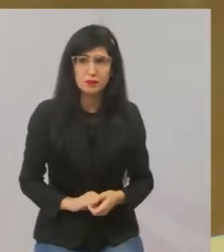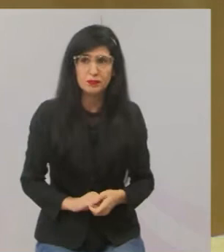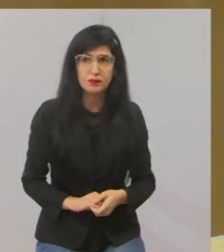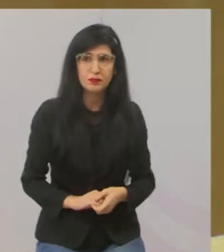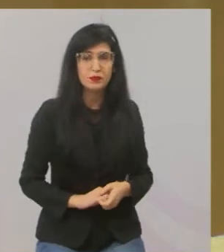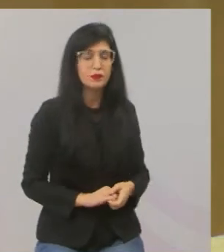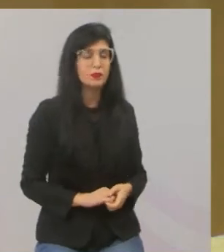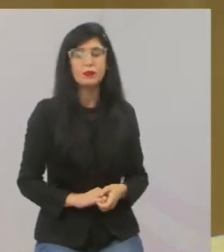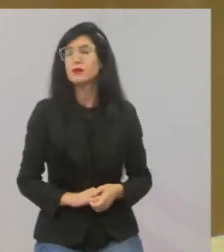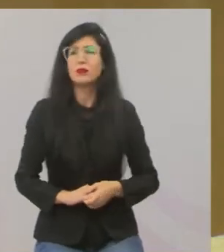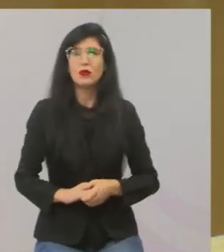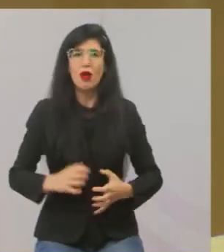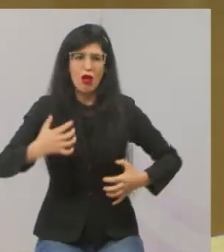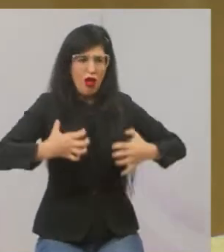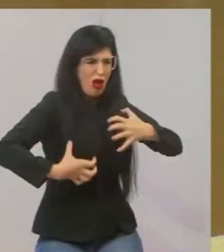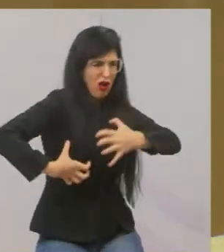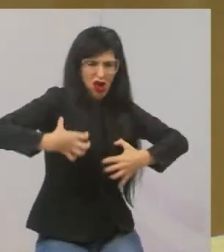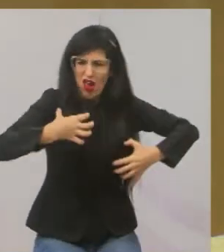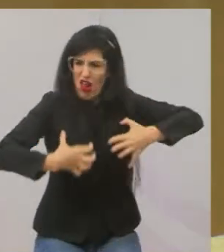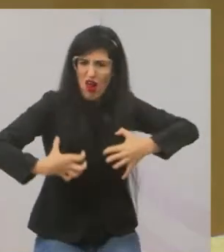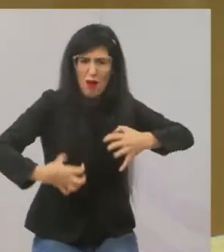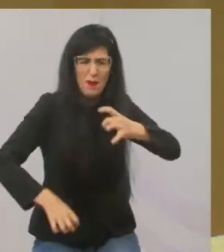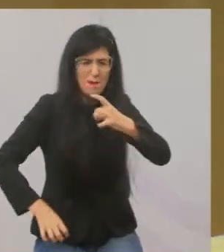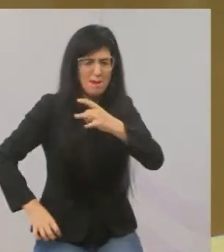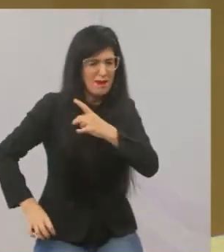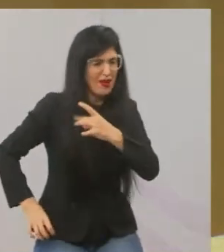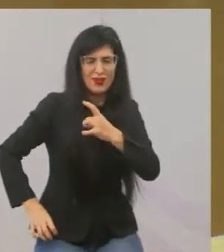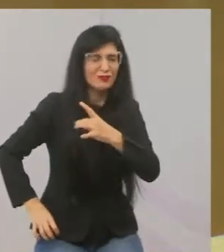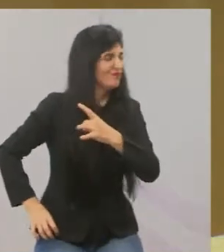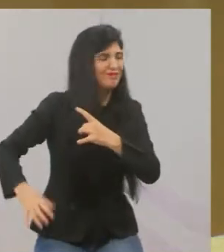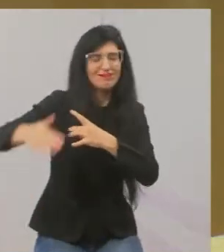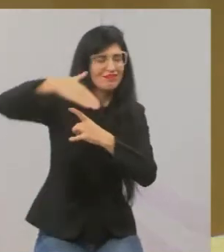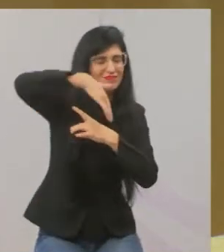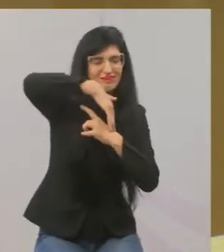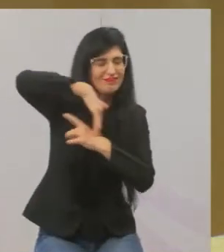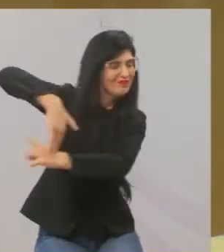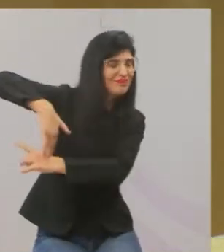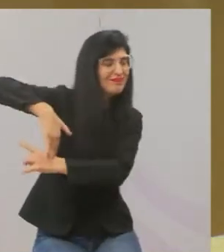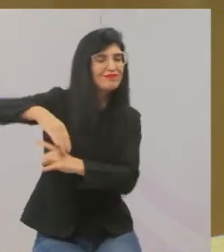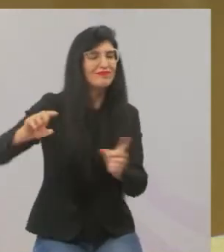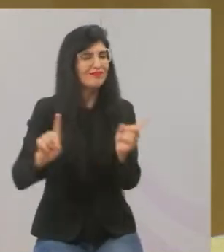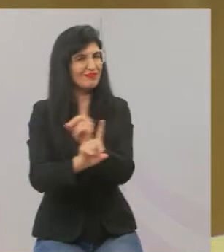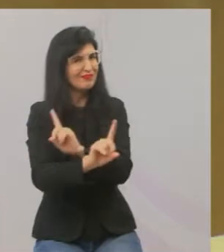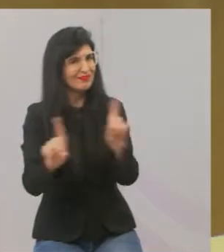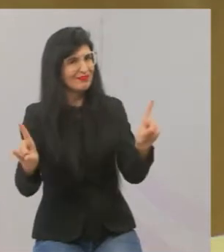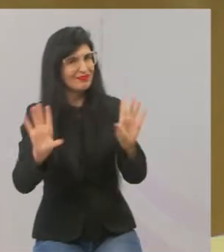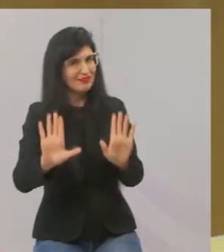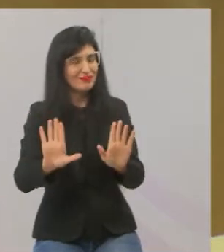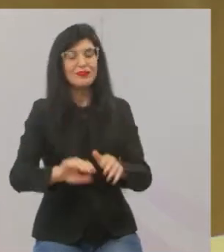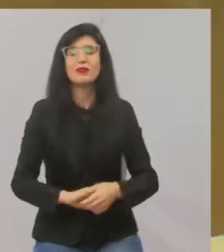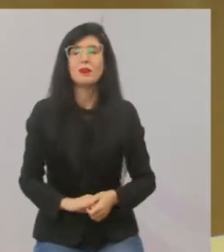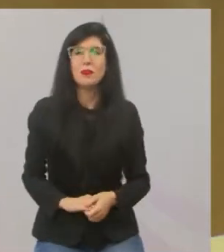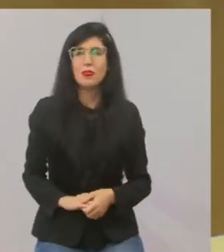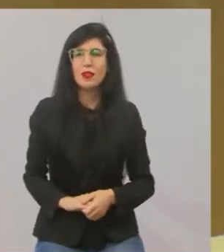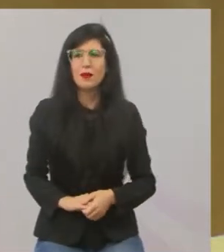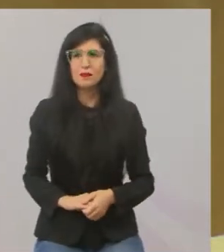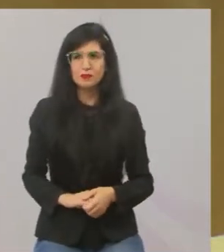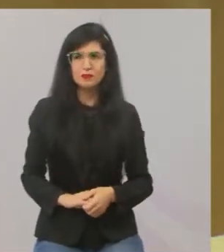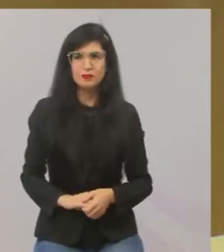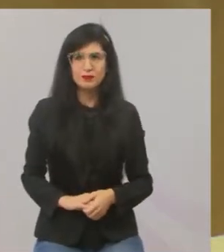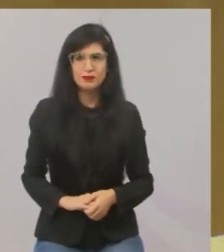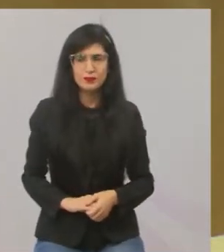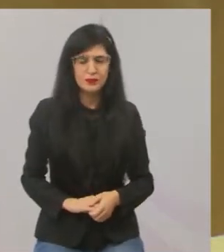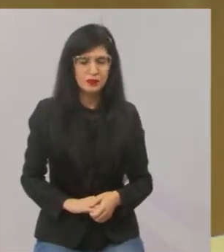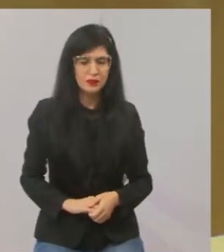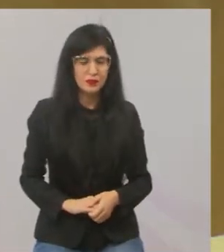vos apavoreis, não temais, não vô-lo dei a conhecer há muito tempo